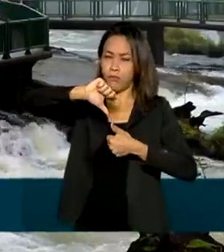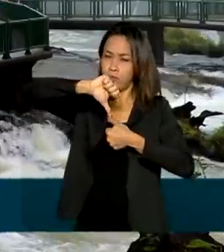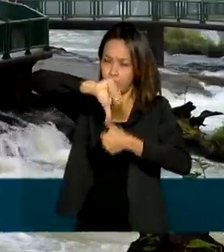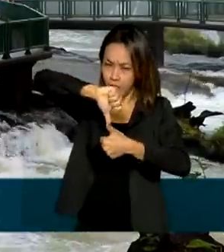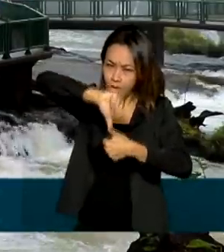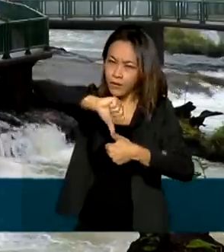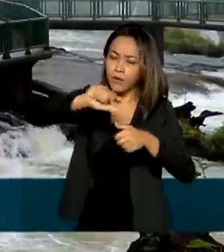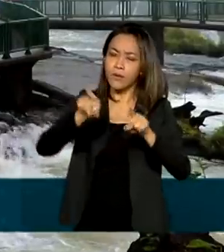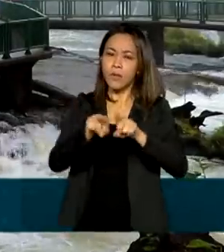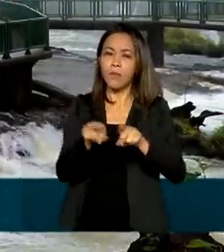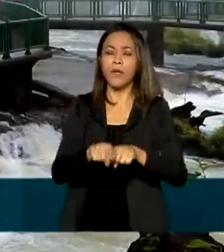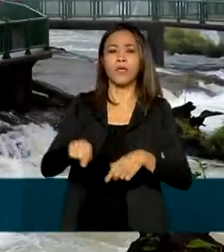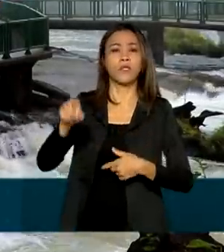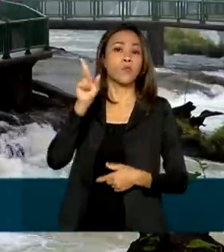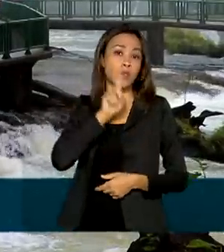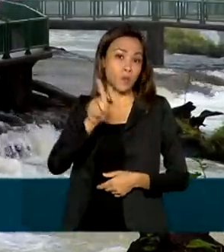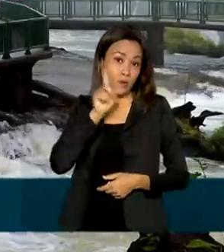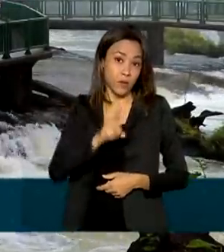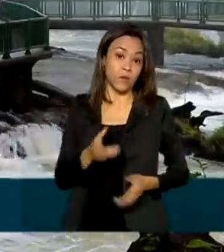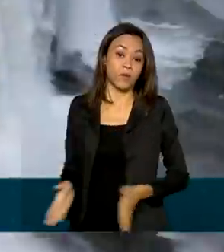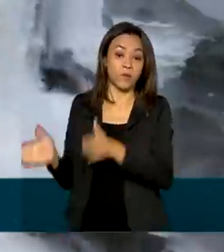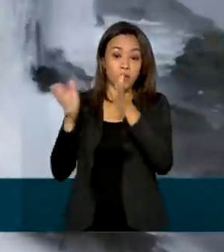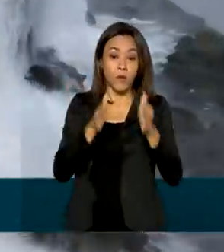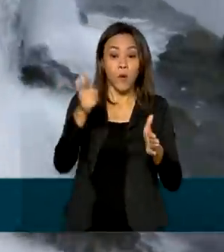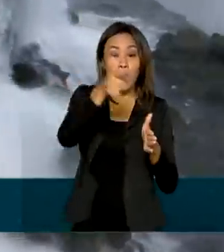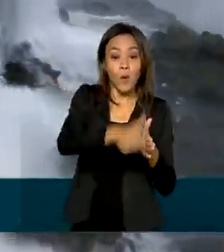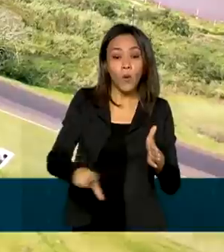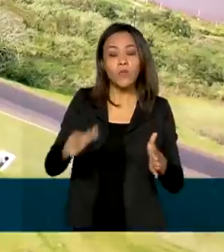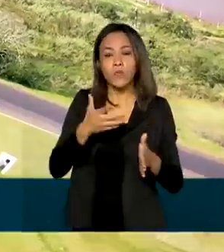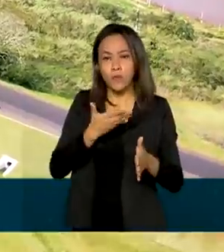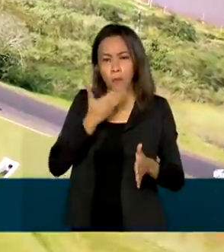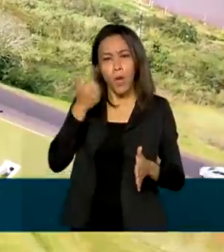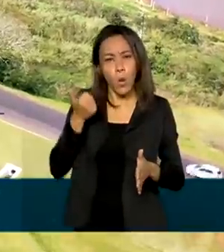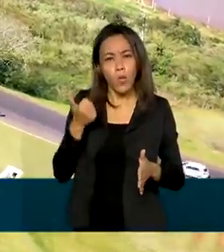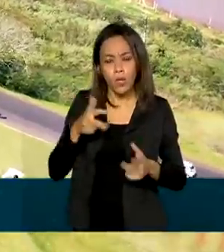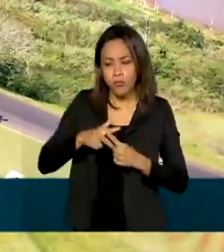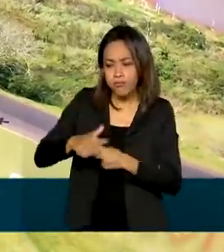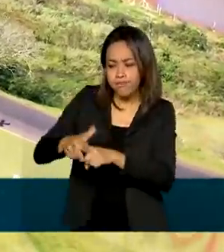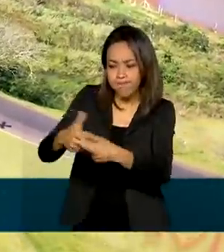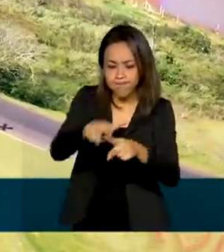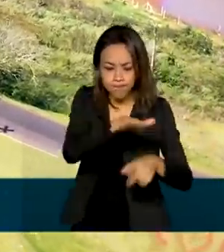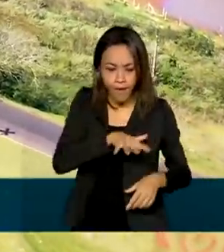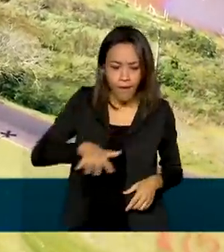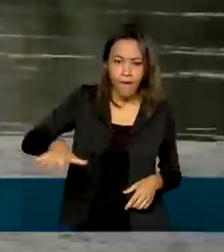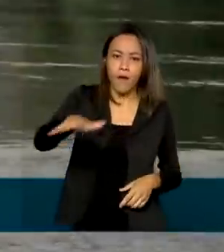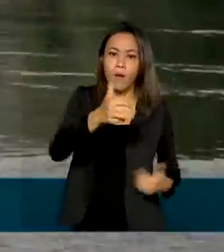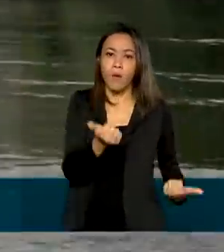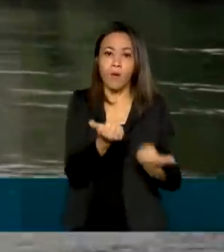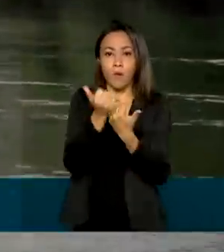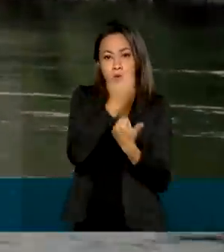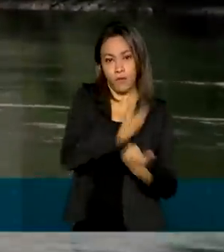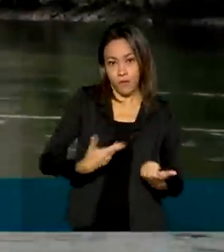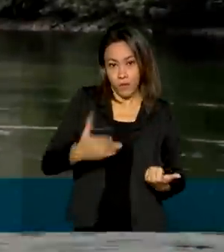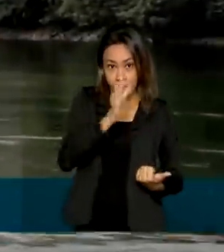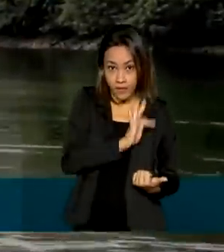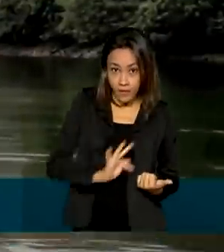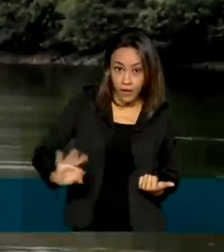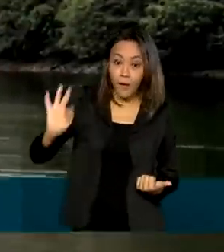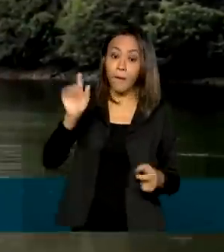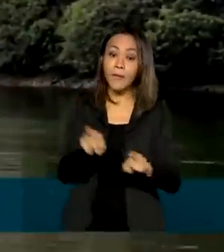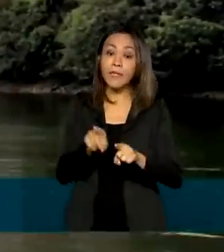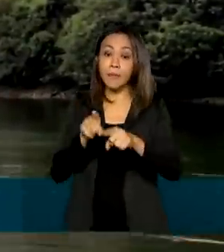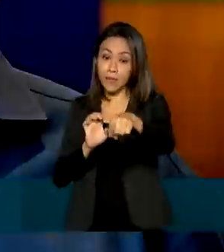setor turístico espera que várias outras melhorias sejam feitas em Foz do Iguaçu com o apoio do governo federal e da usina